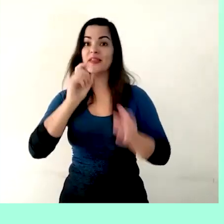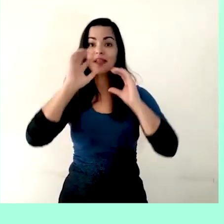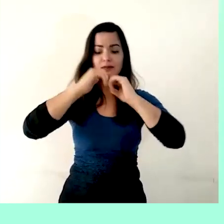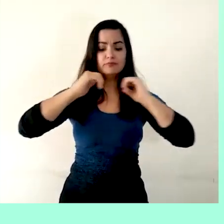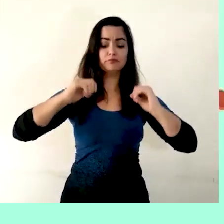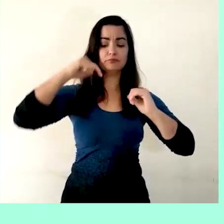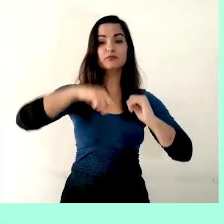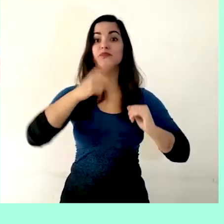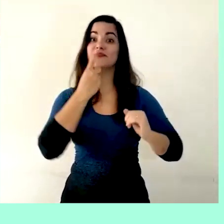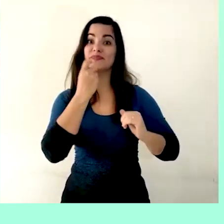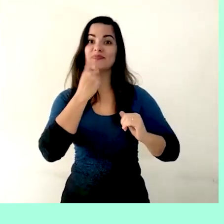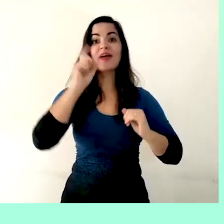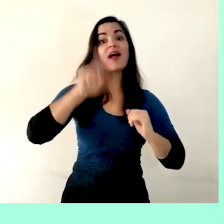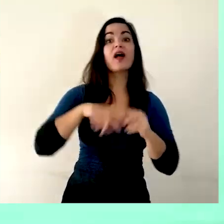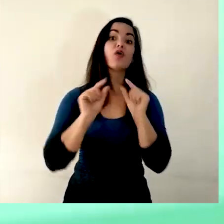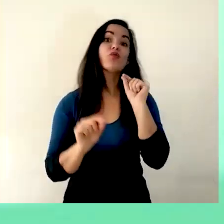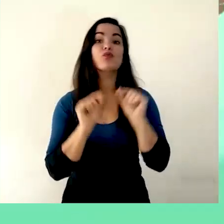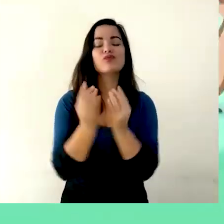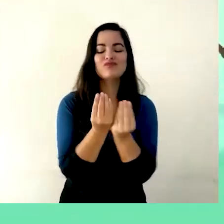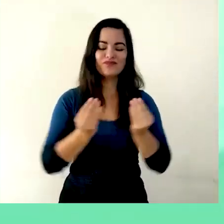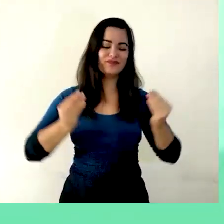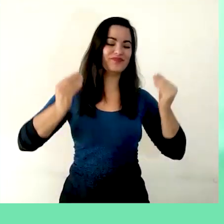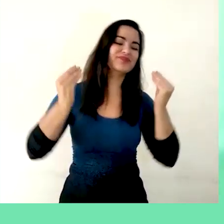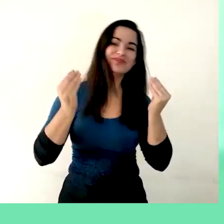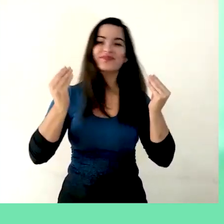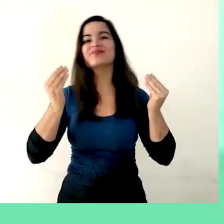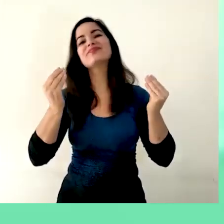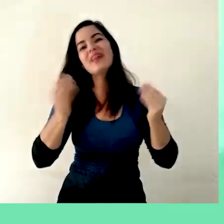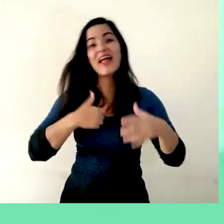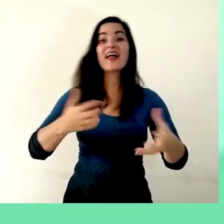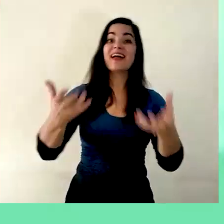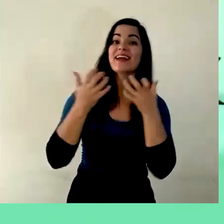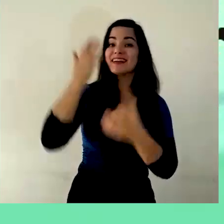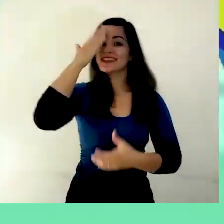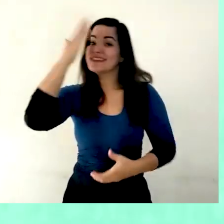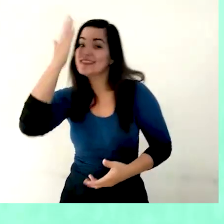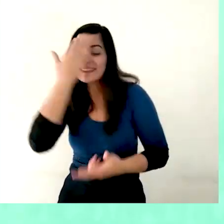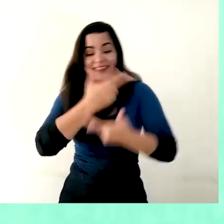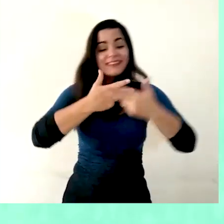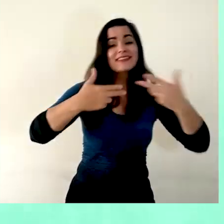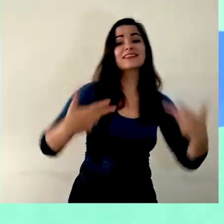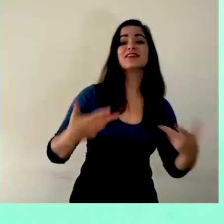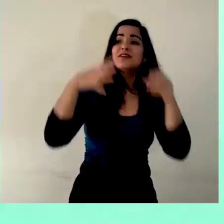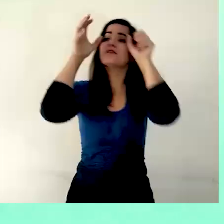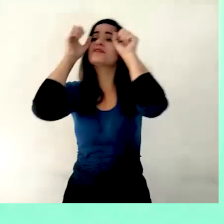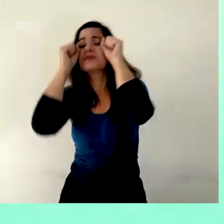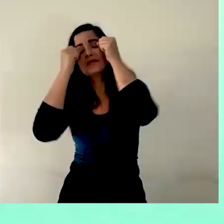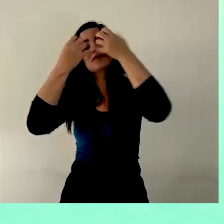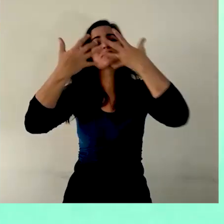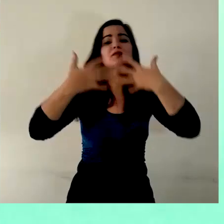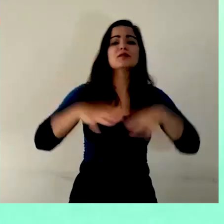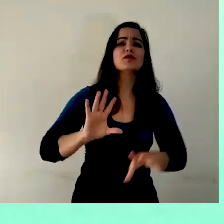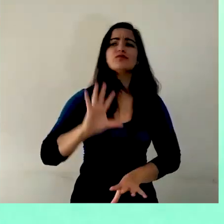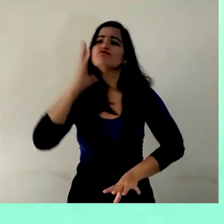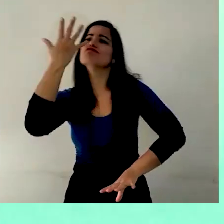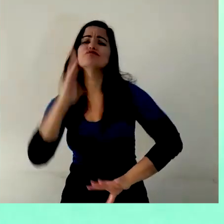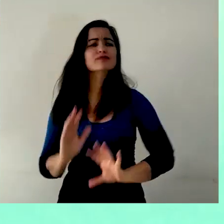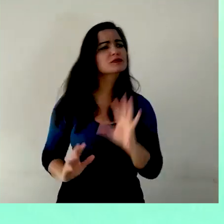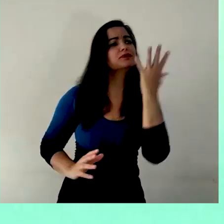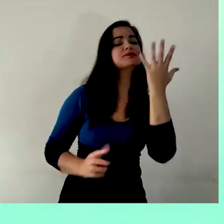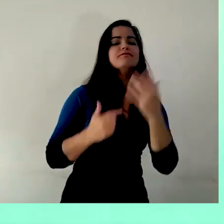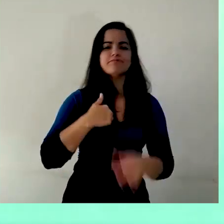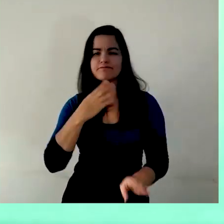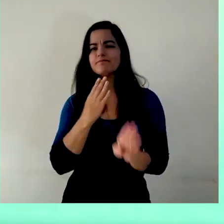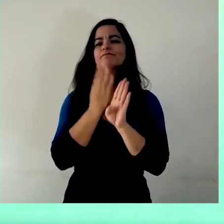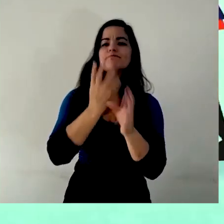a melancia. Eu quero saber, não quero dormir. O que